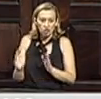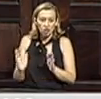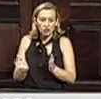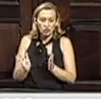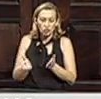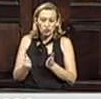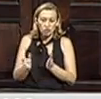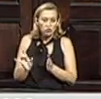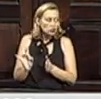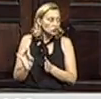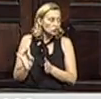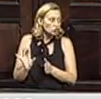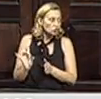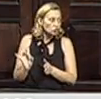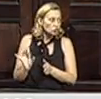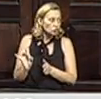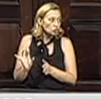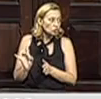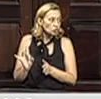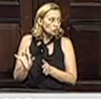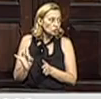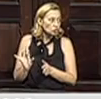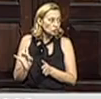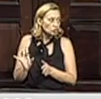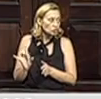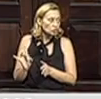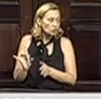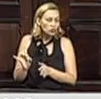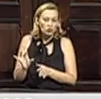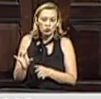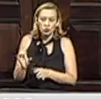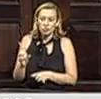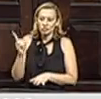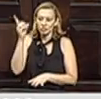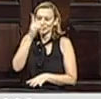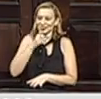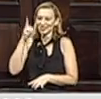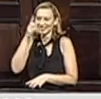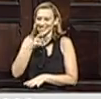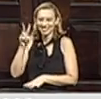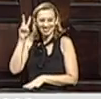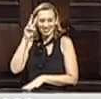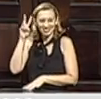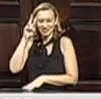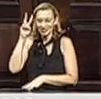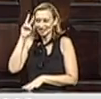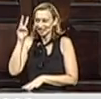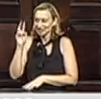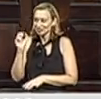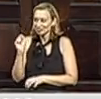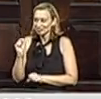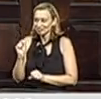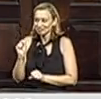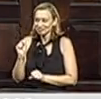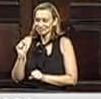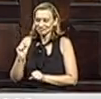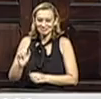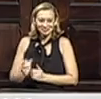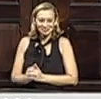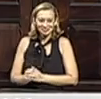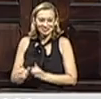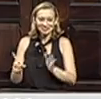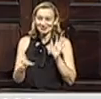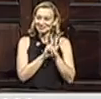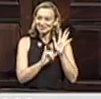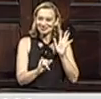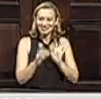agora, só domingo e segunda. Então vamos lá, muito rapidamente. A lei, senhor presidente e